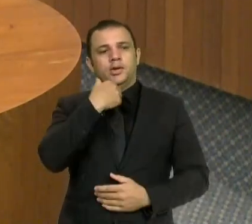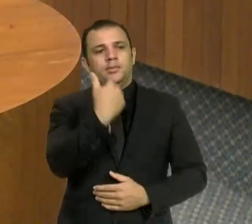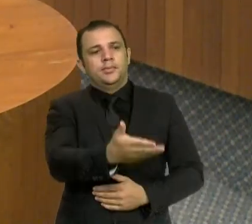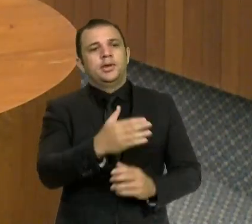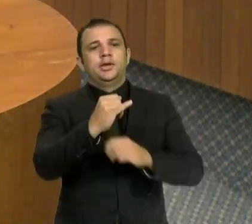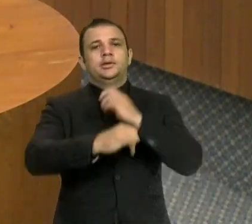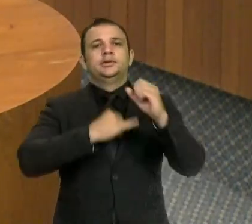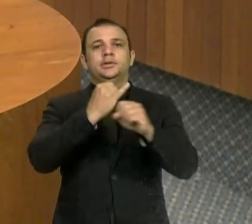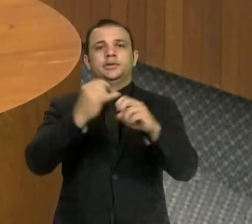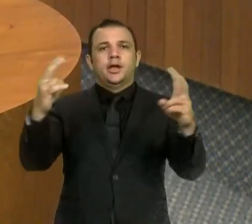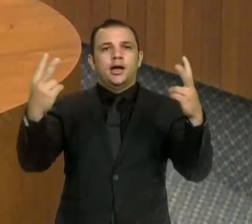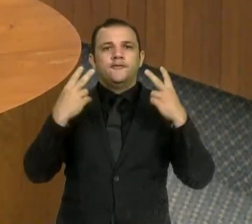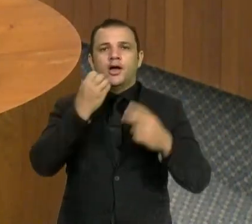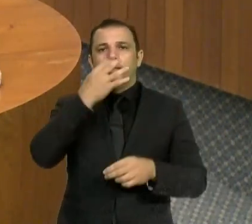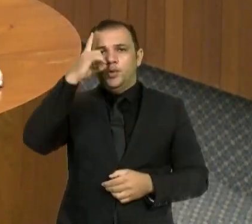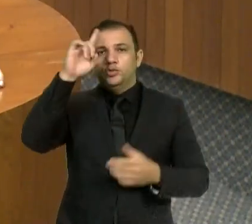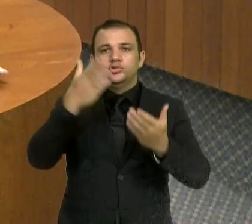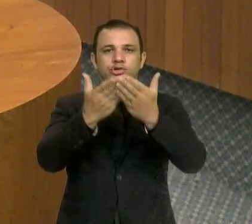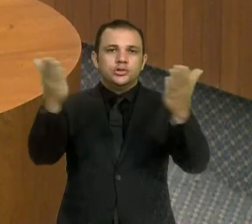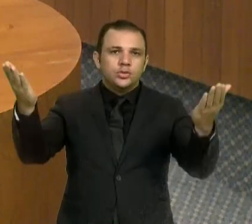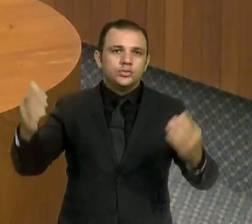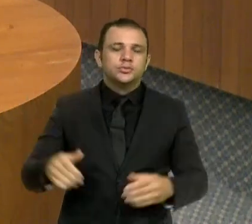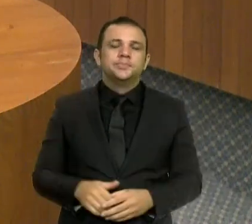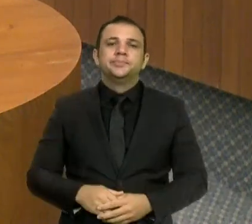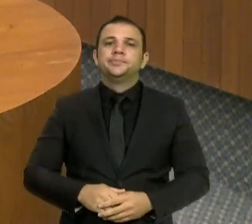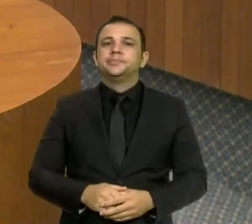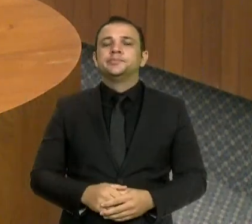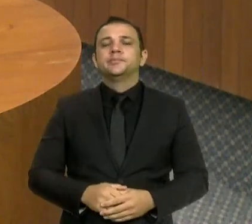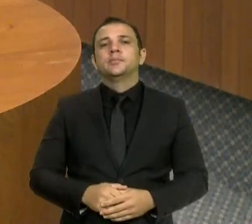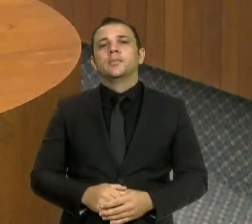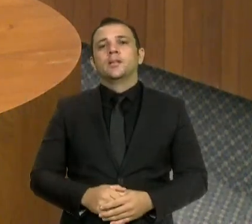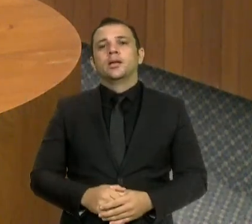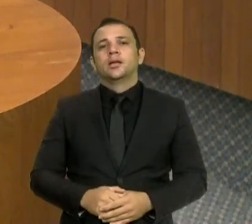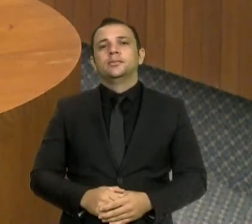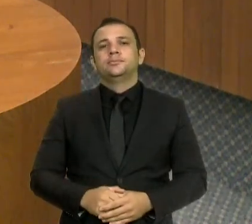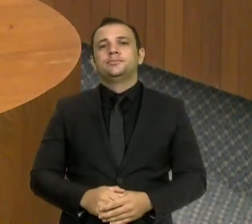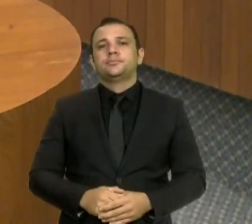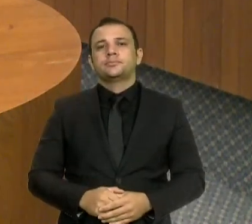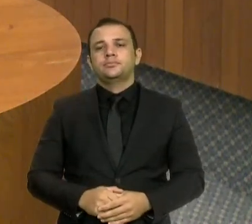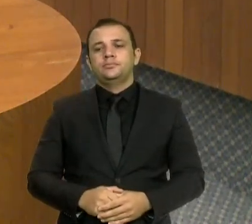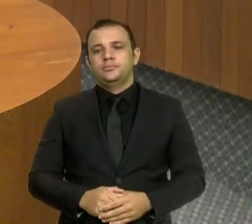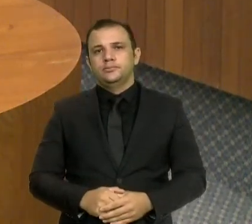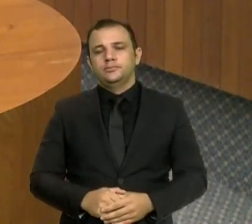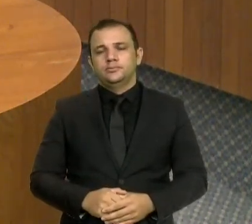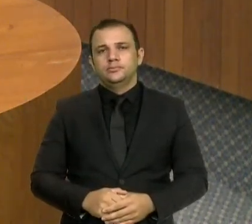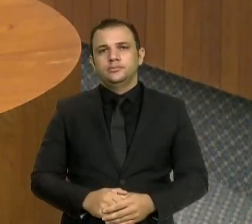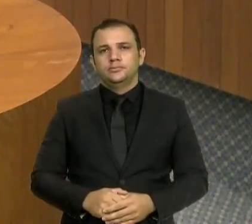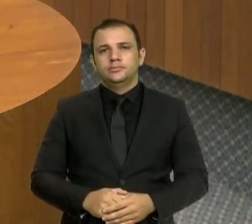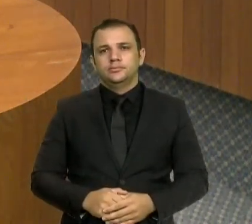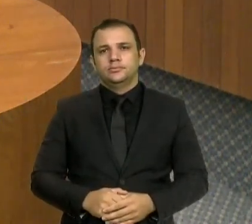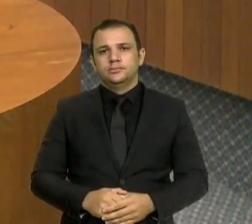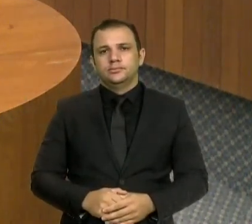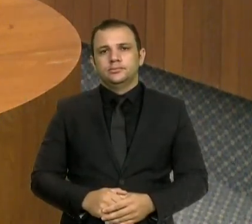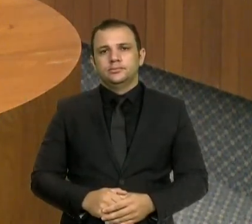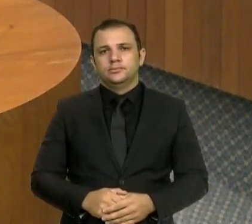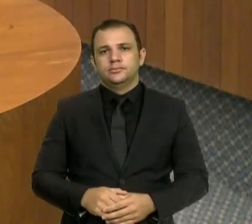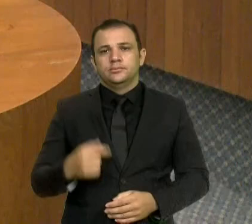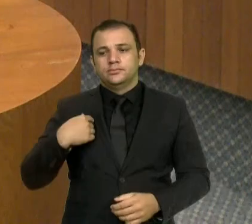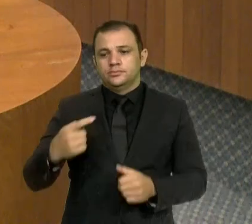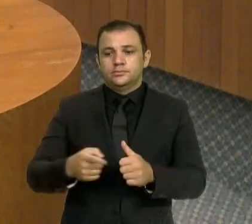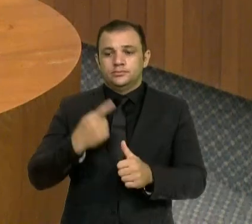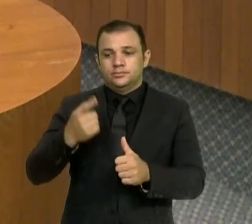dia a todos e a todas. A minha fala nesse momento é o primeiro momento, nós temos uma sessão ordinária